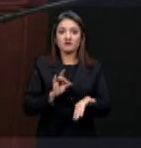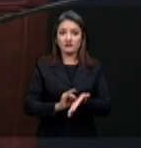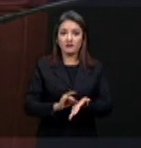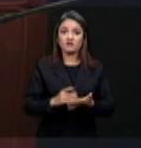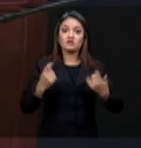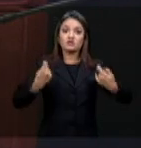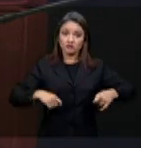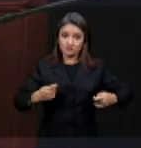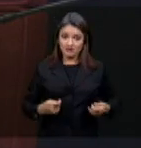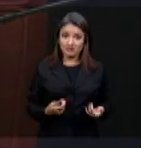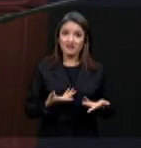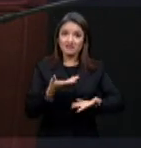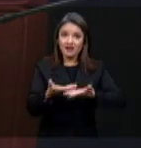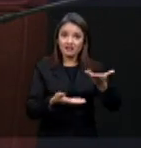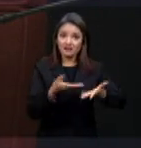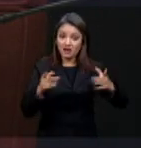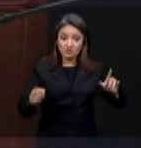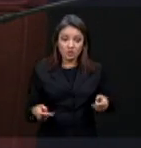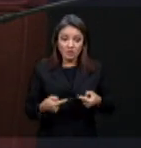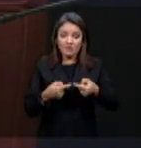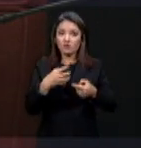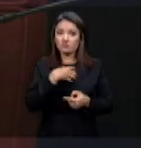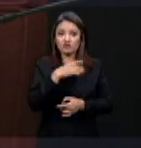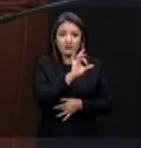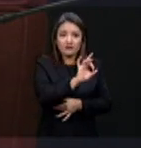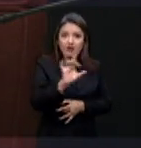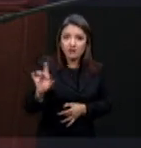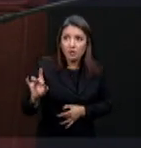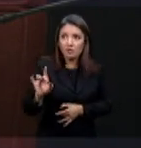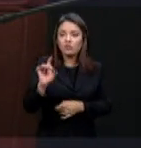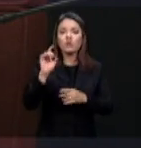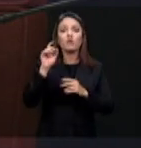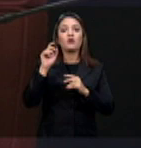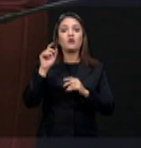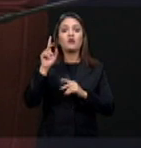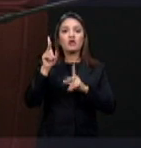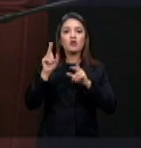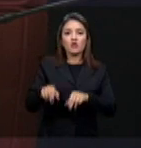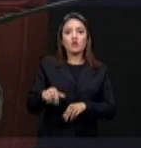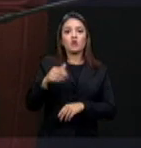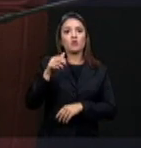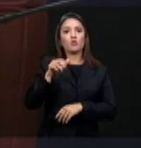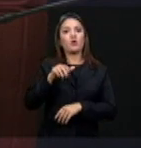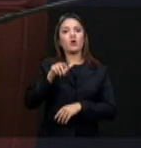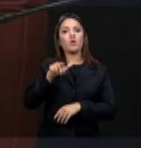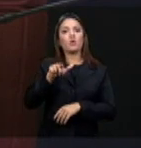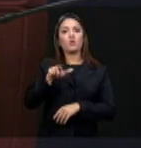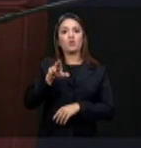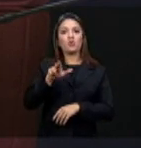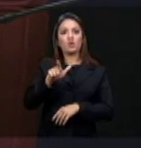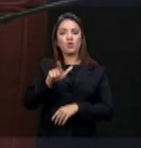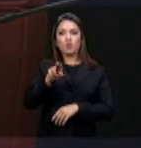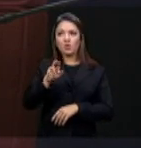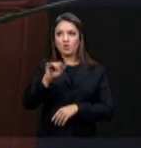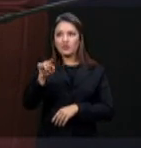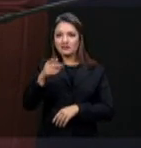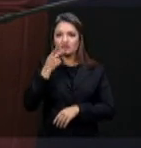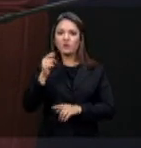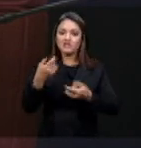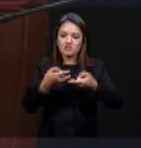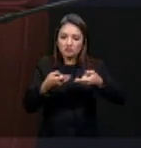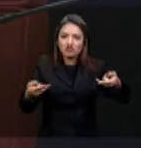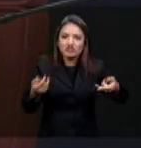tratar de forma desigual como bem disse a Luiza tem que ter um cheque mãe o mesmo que seja um pai não é precisamos de enxergar